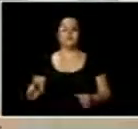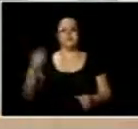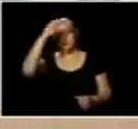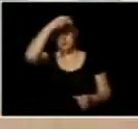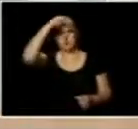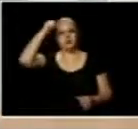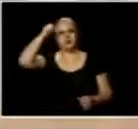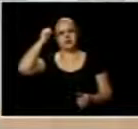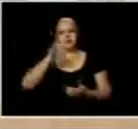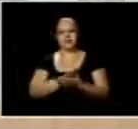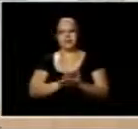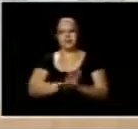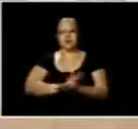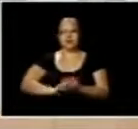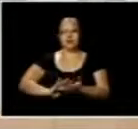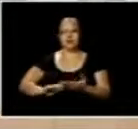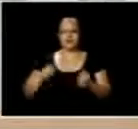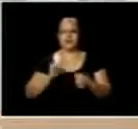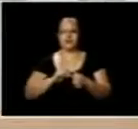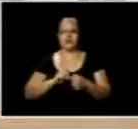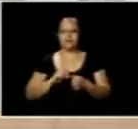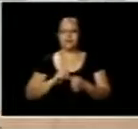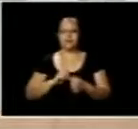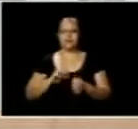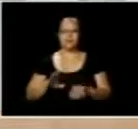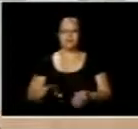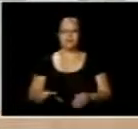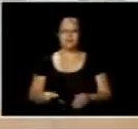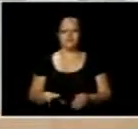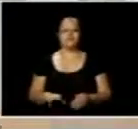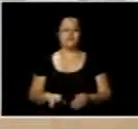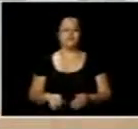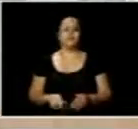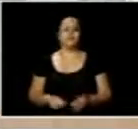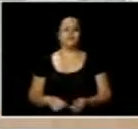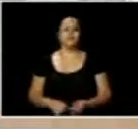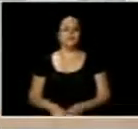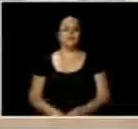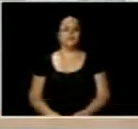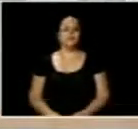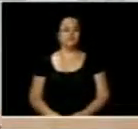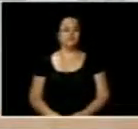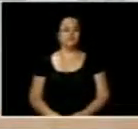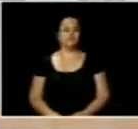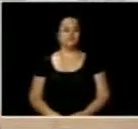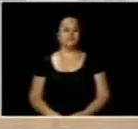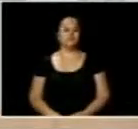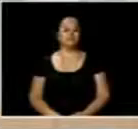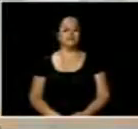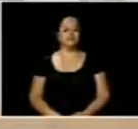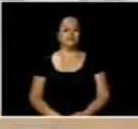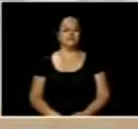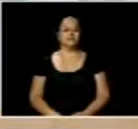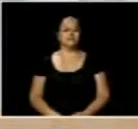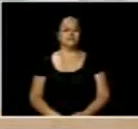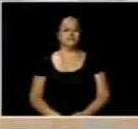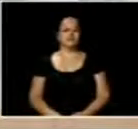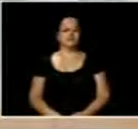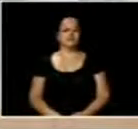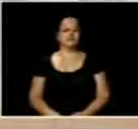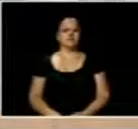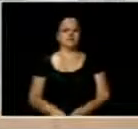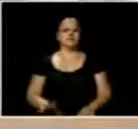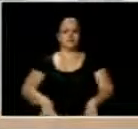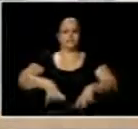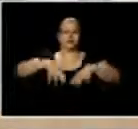Por quê? Coloca em xeque a capacidade também da Câmara de Vereadores ajudar a fazer acontecer. Então, o